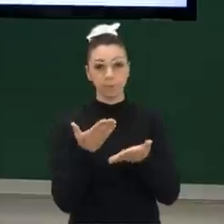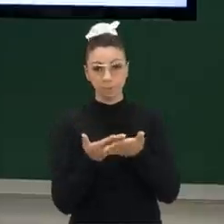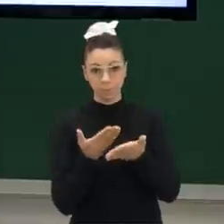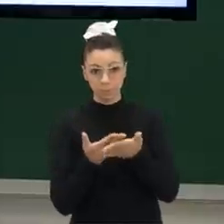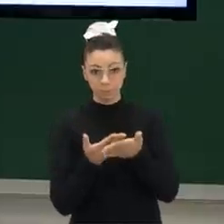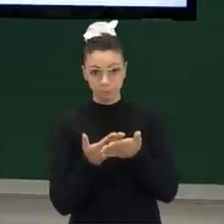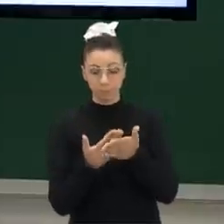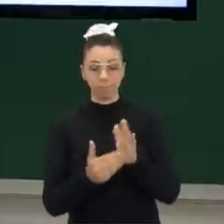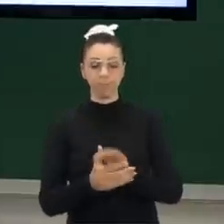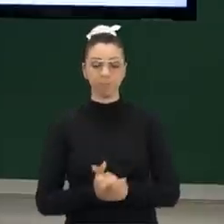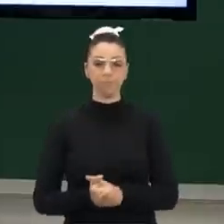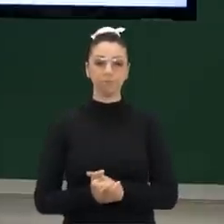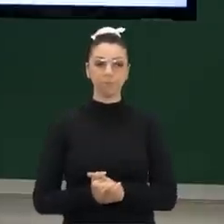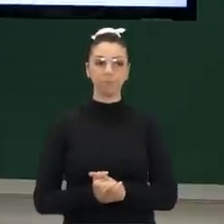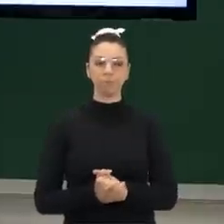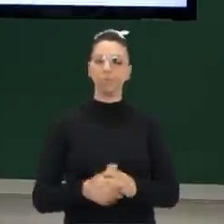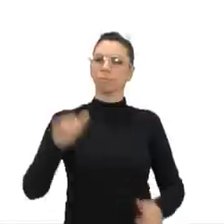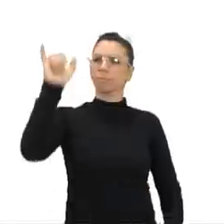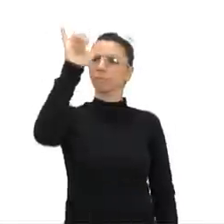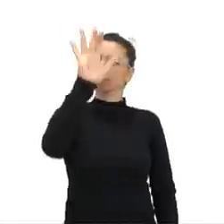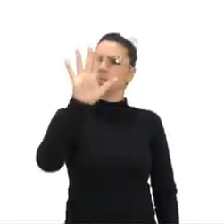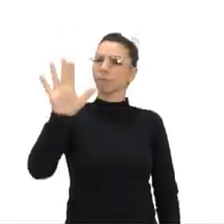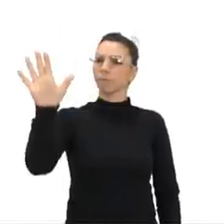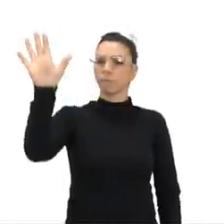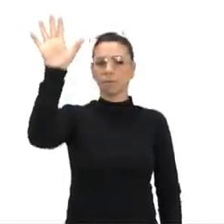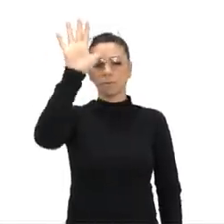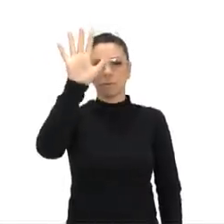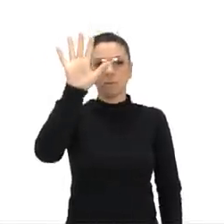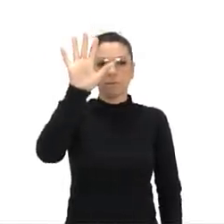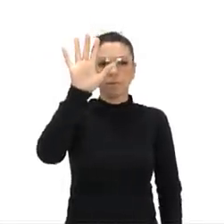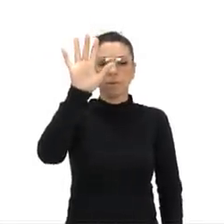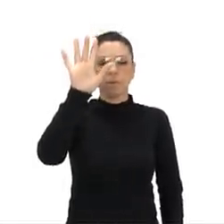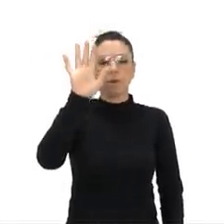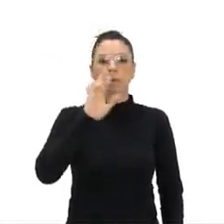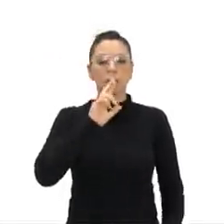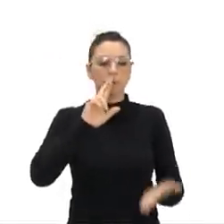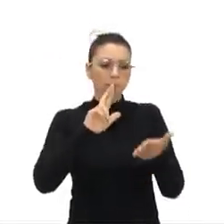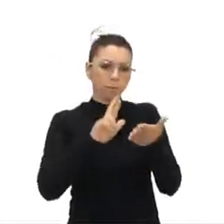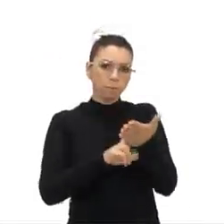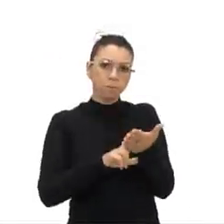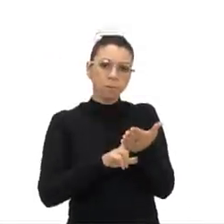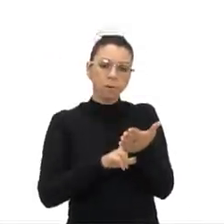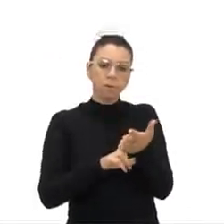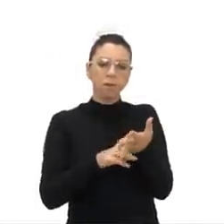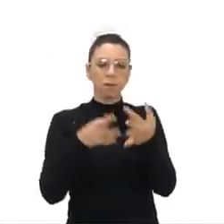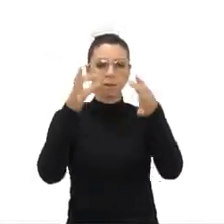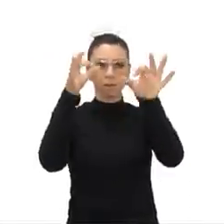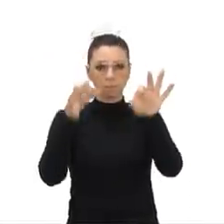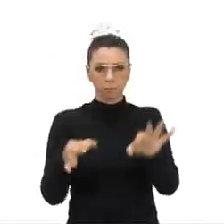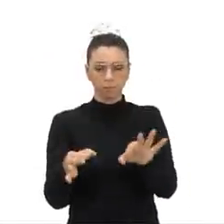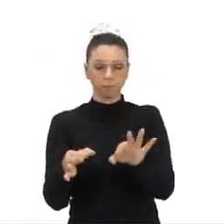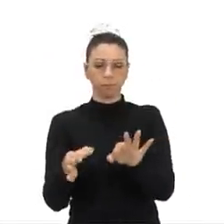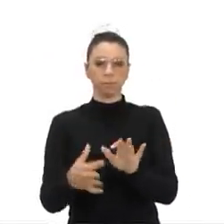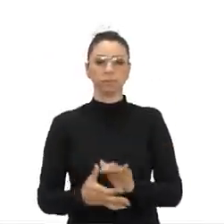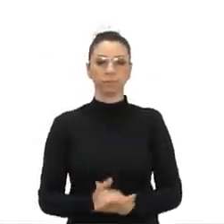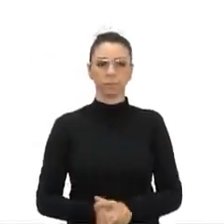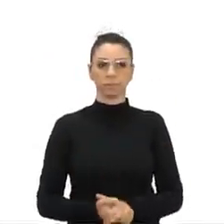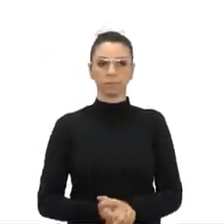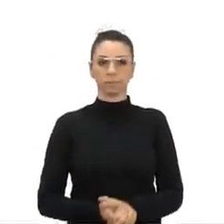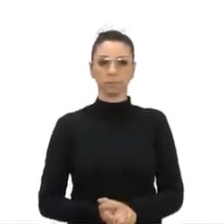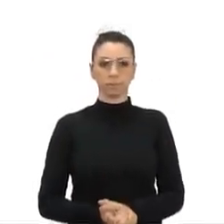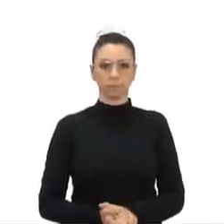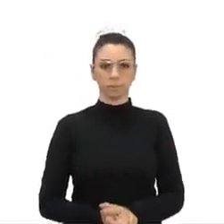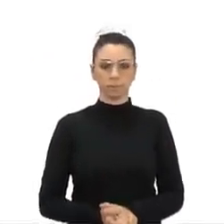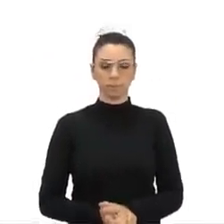Olhe para a imagem e marque a opção correta. Estou afirmando, there is